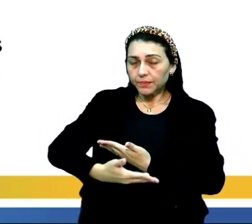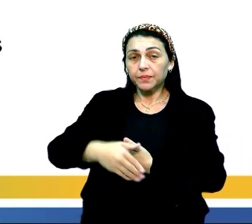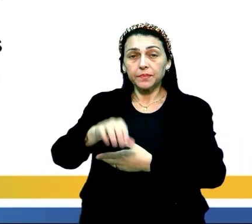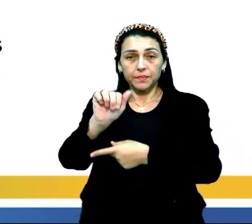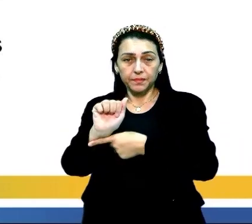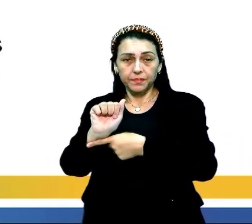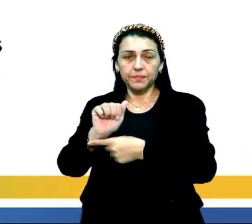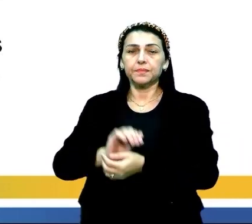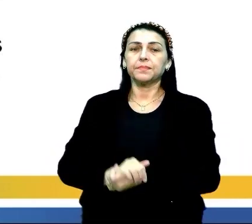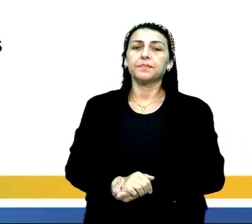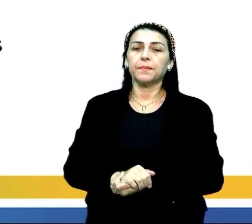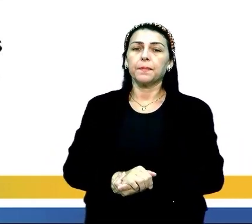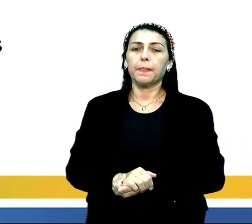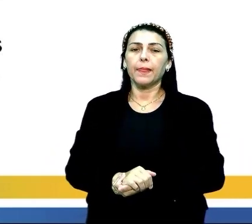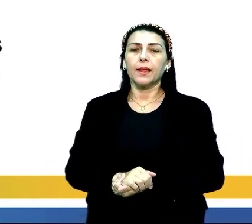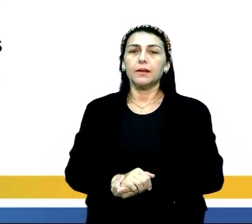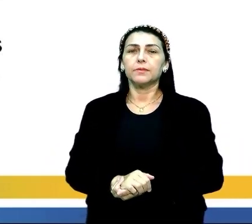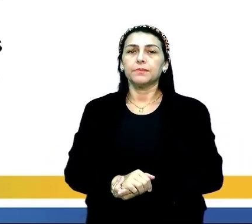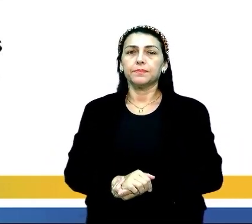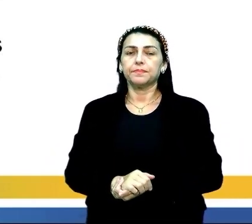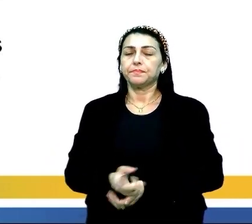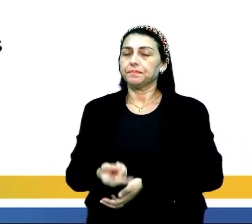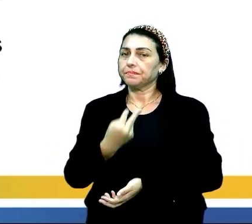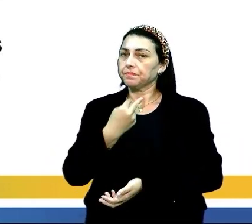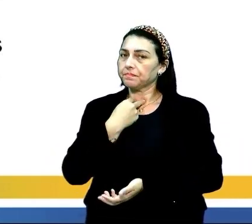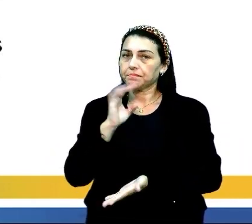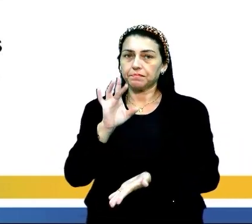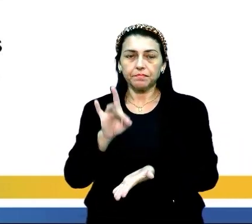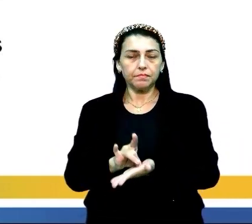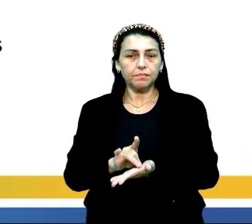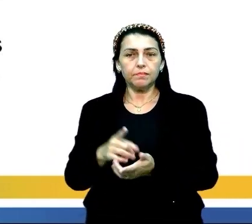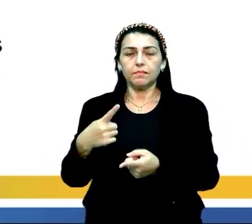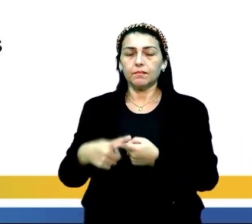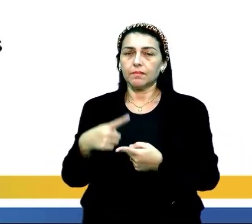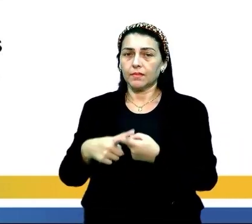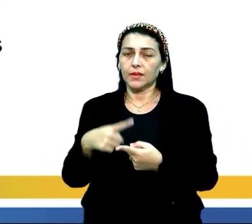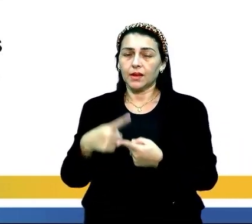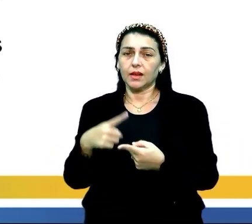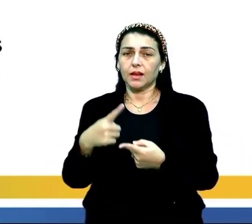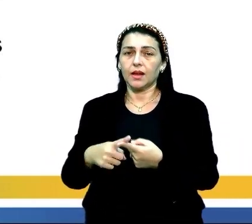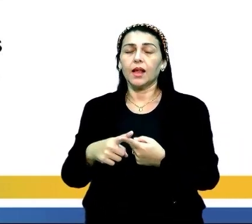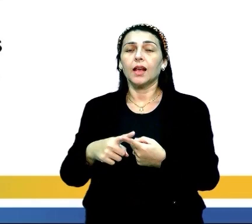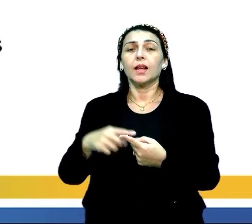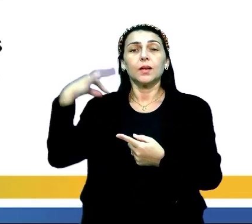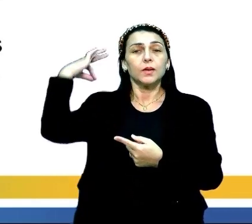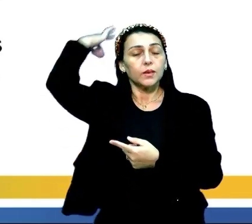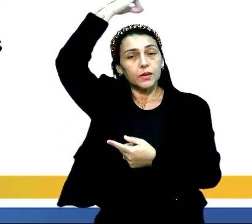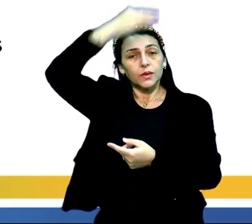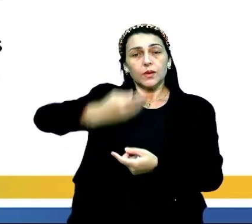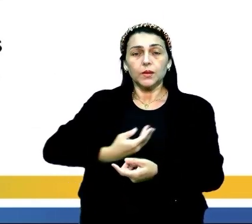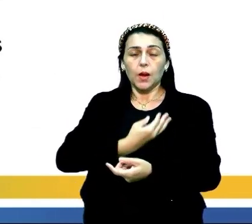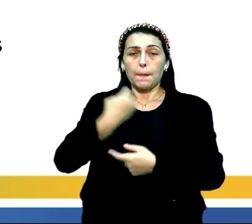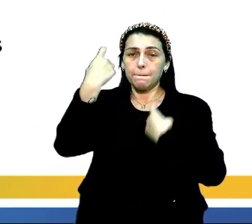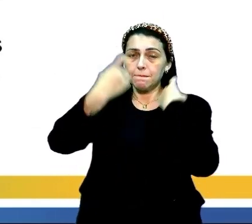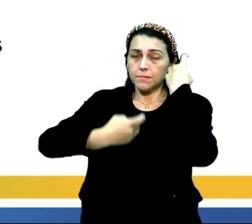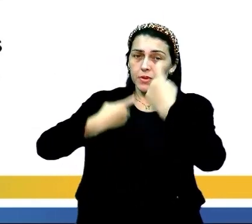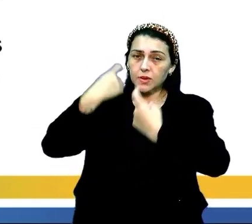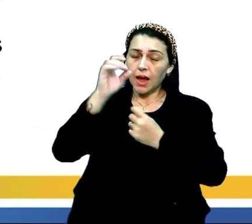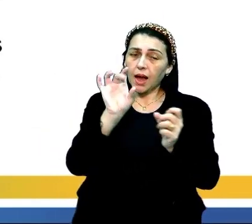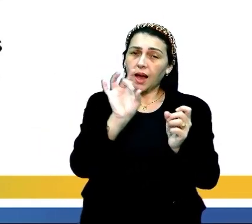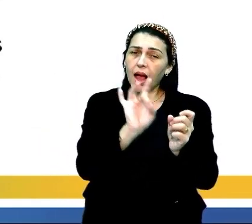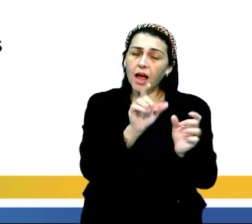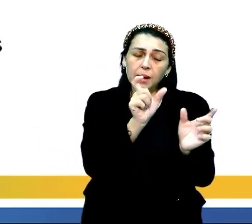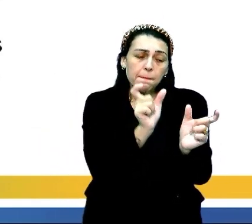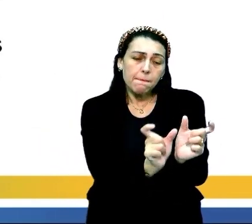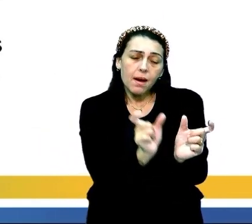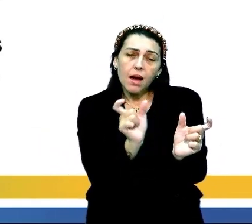letra A. Então, essa questão não pode ser verdadeira, porque, embora da parte de Santo Agostinho haja uma preocupação em colocar cada palavra